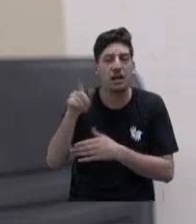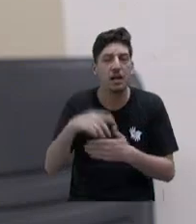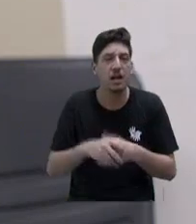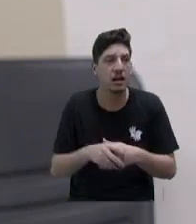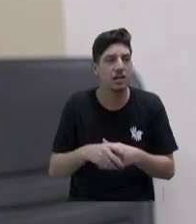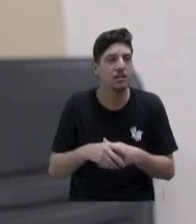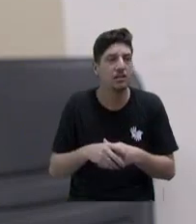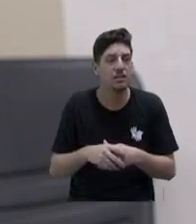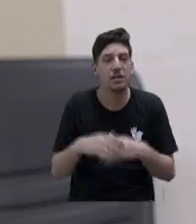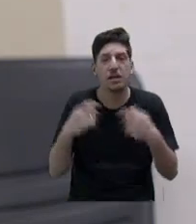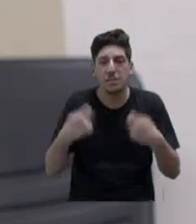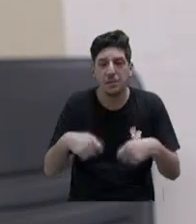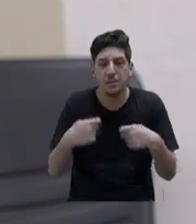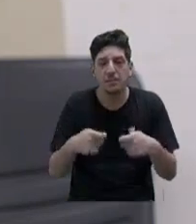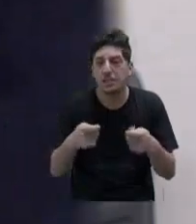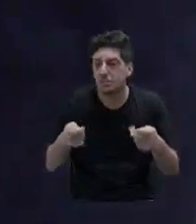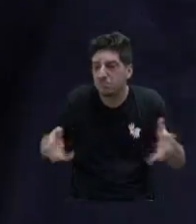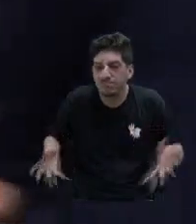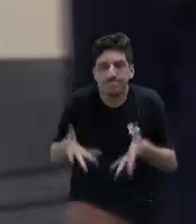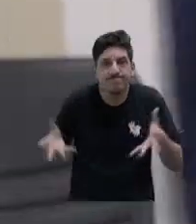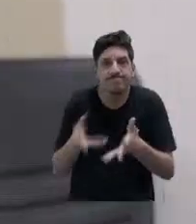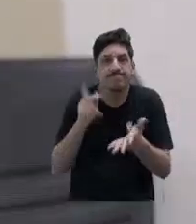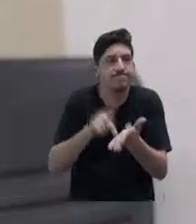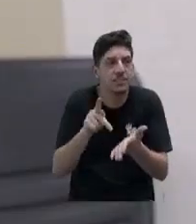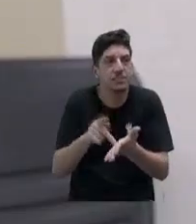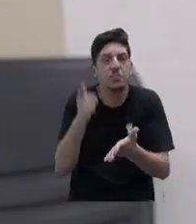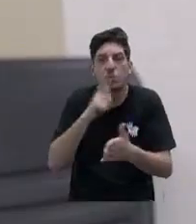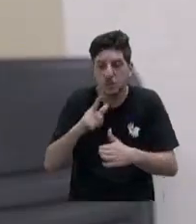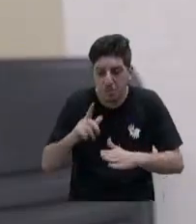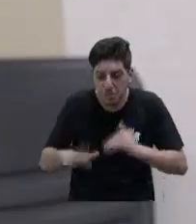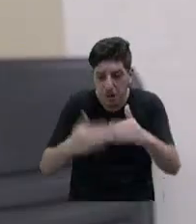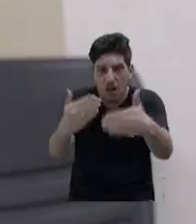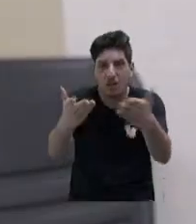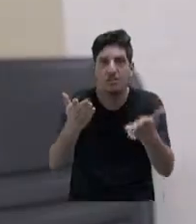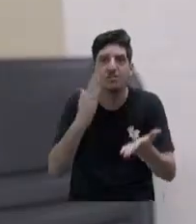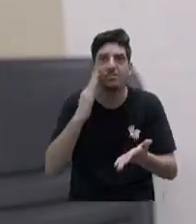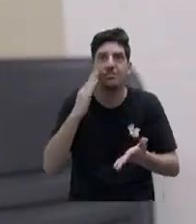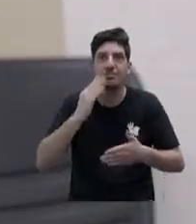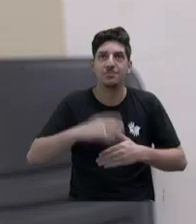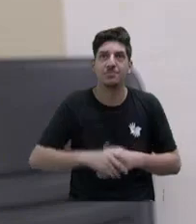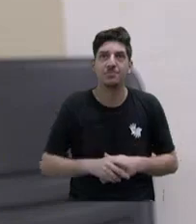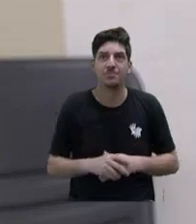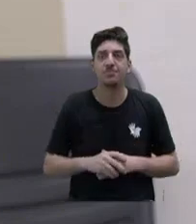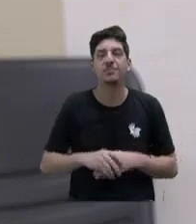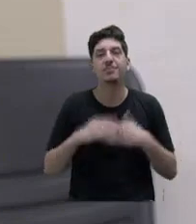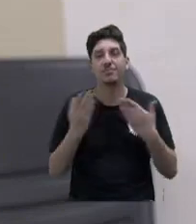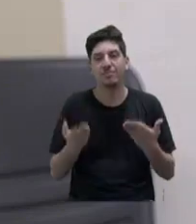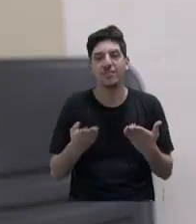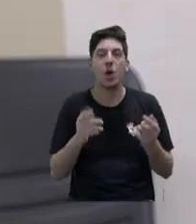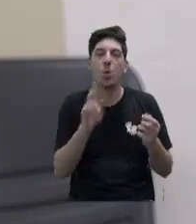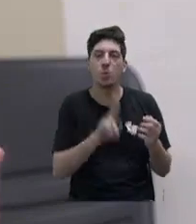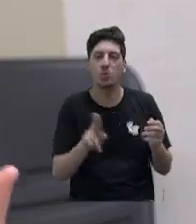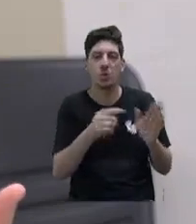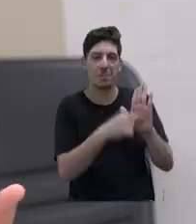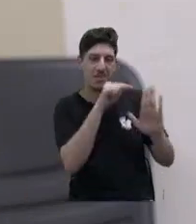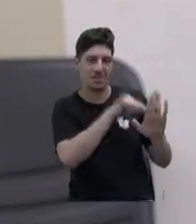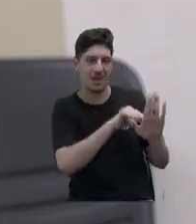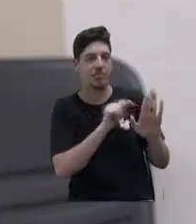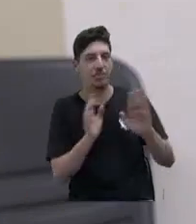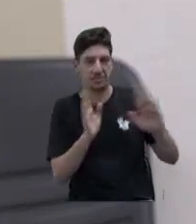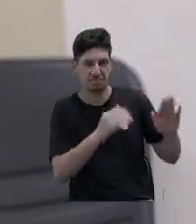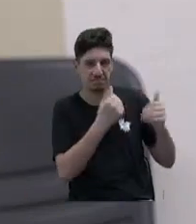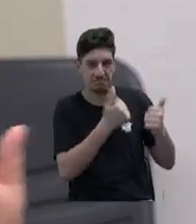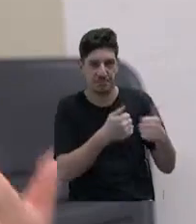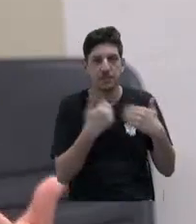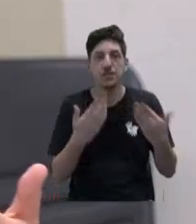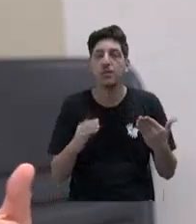no fogo para acender para a comida ferver. Né? E fazer isso...